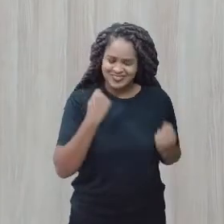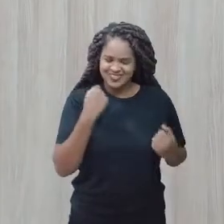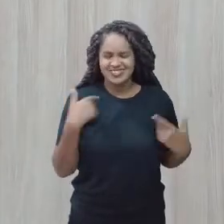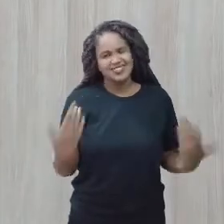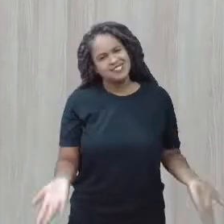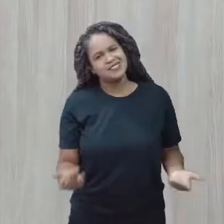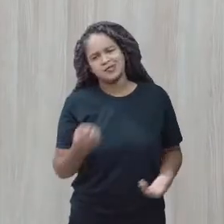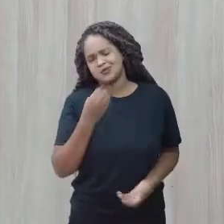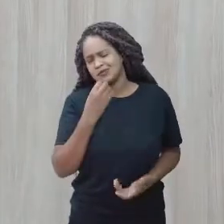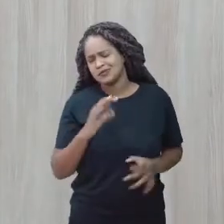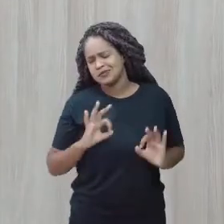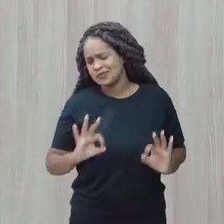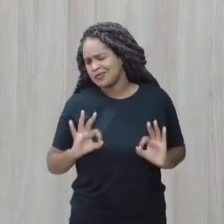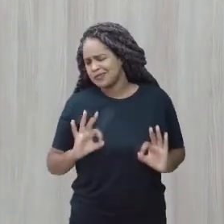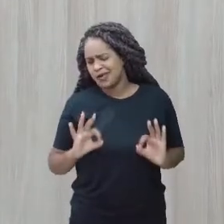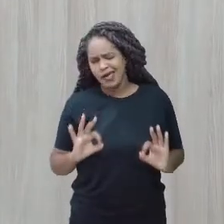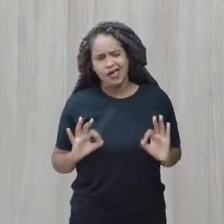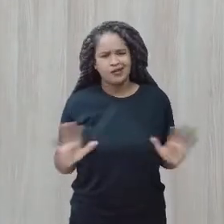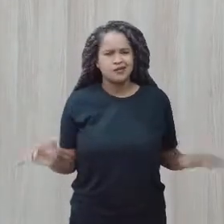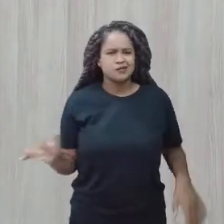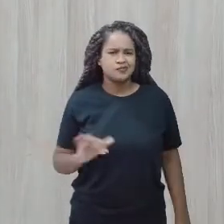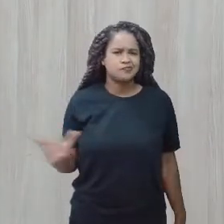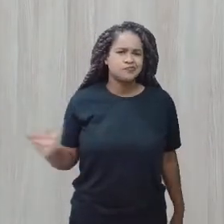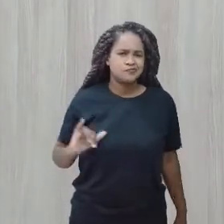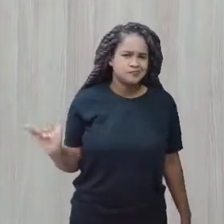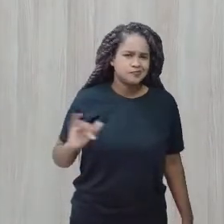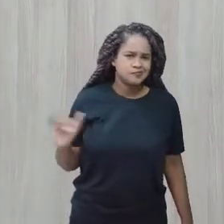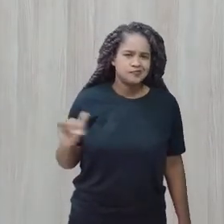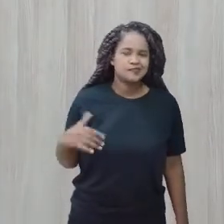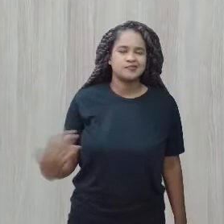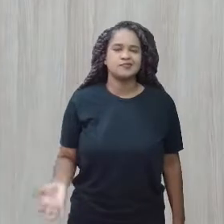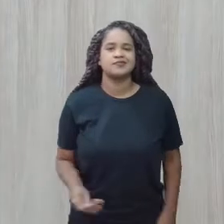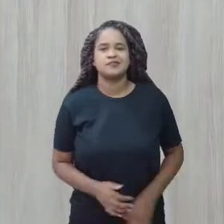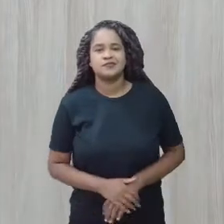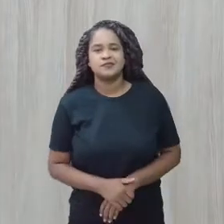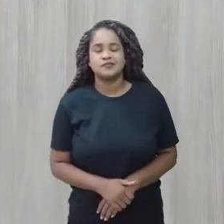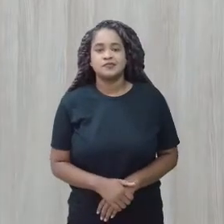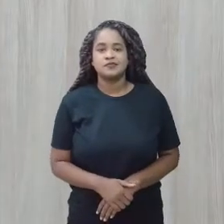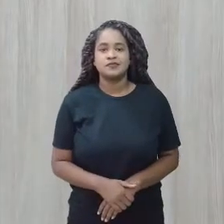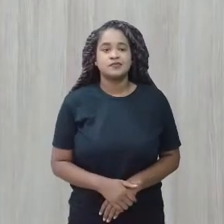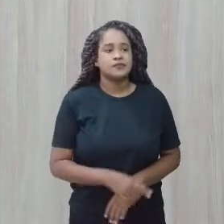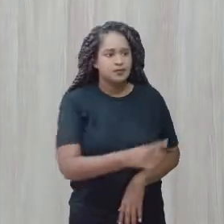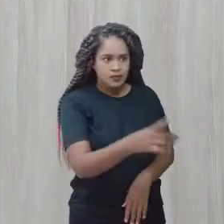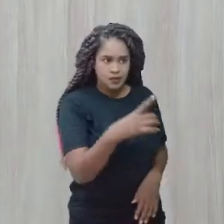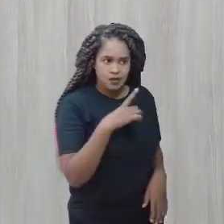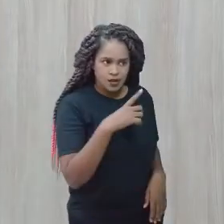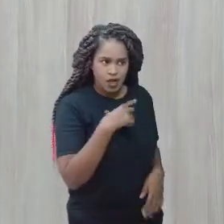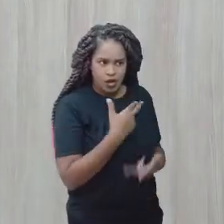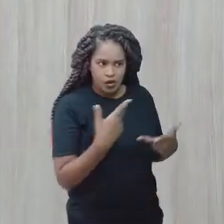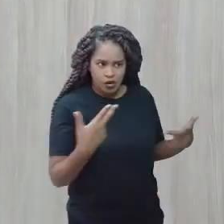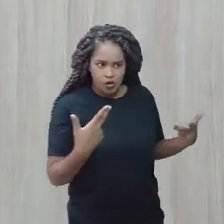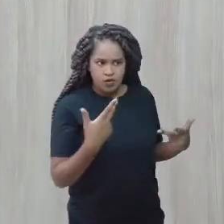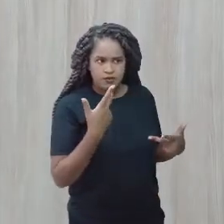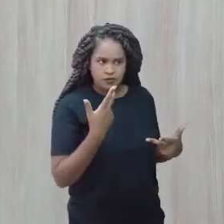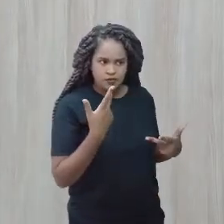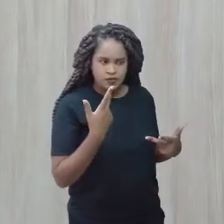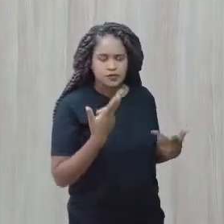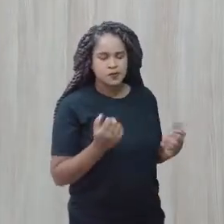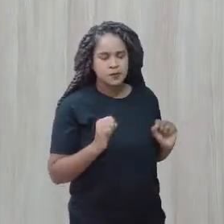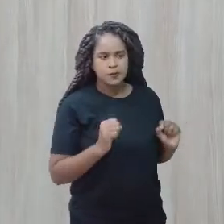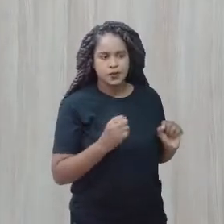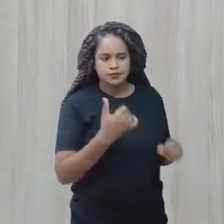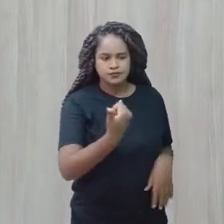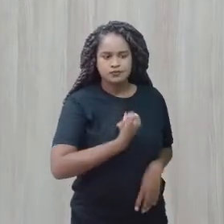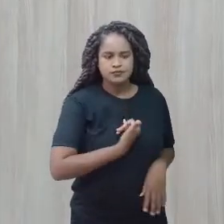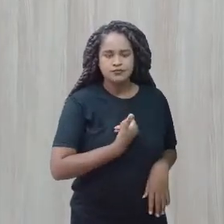E a gente só quer mais aulas para chegar ao final de semana. Revo, se tiver alguma coisa aí, se mandarem falando sobre o que eles sabem,